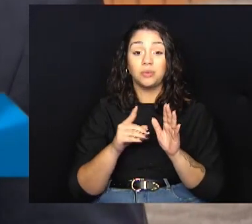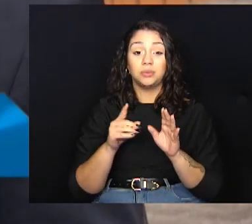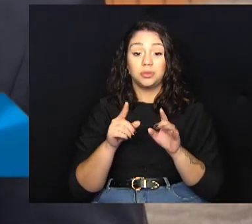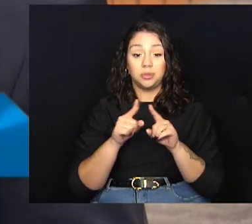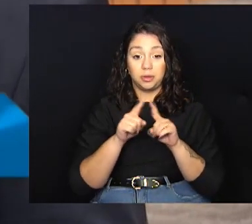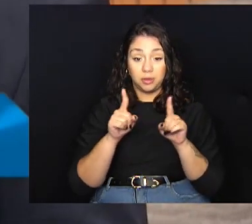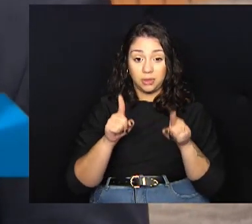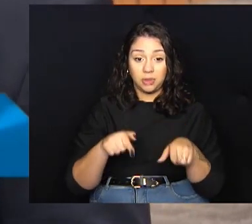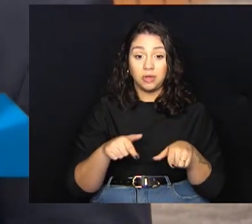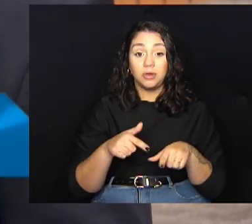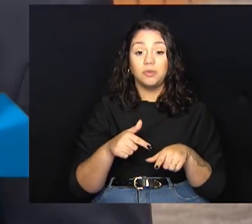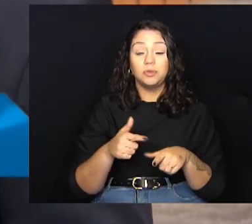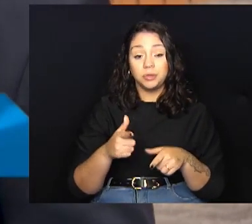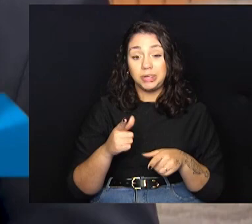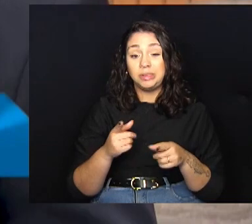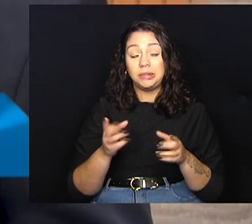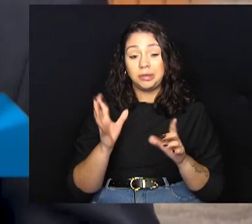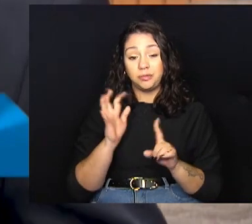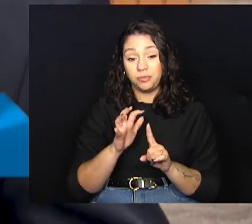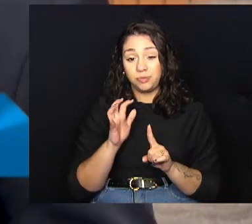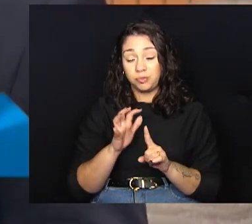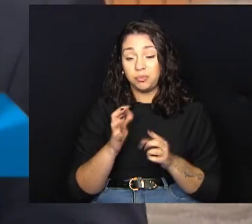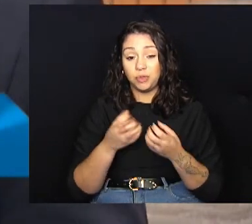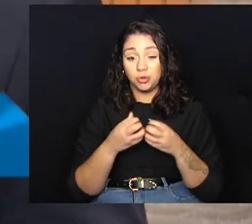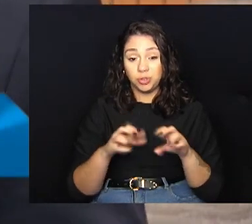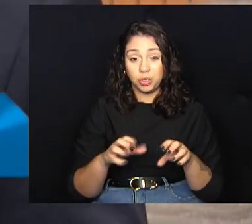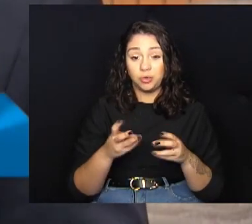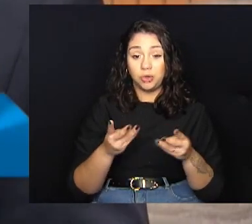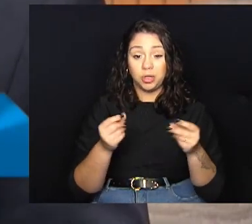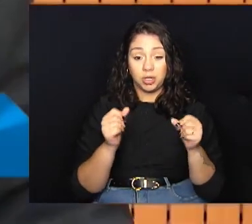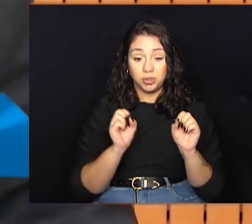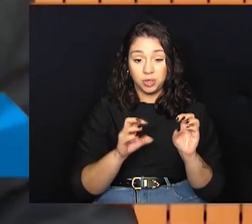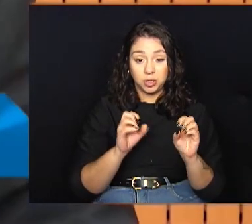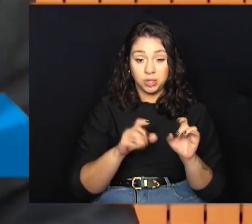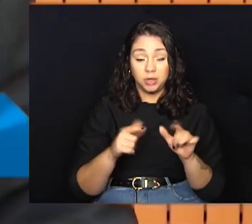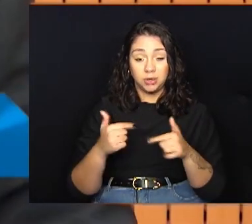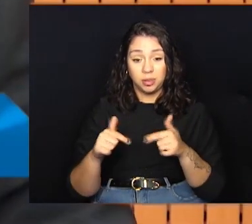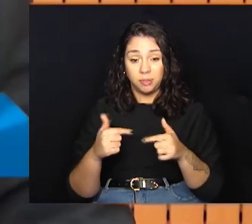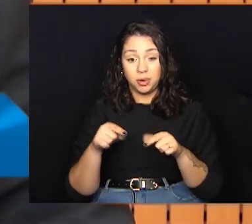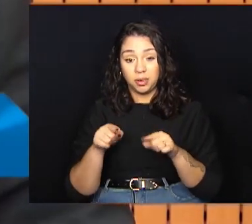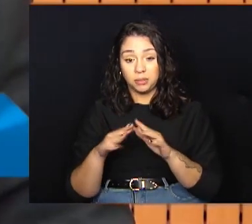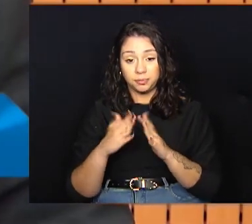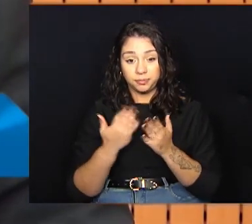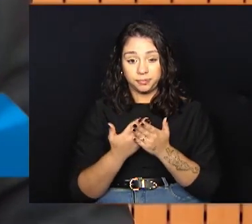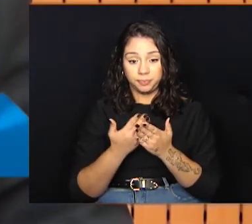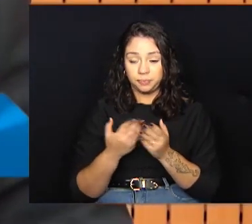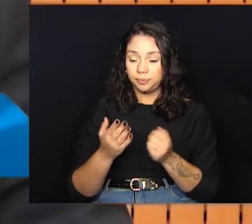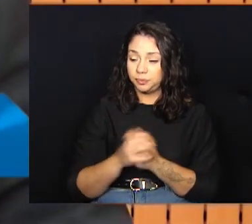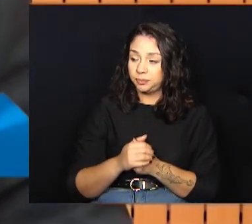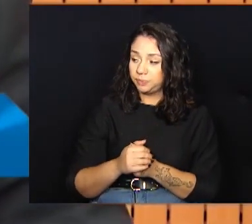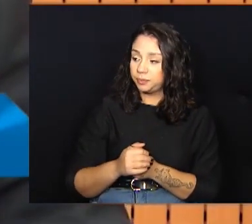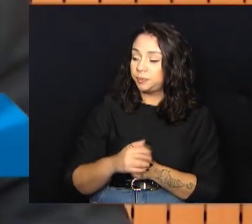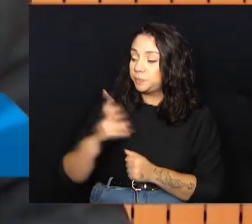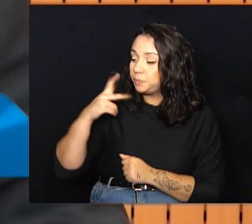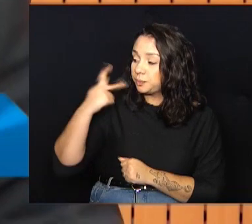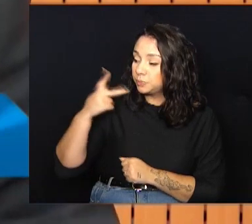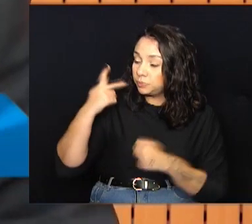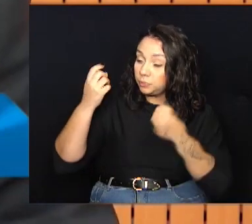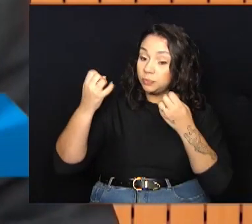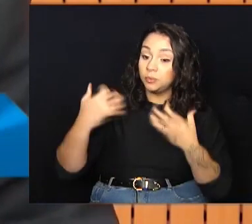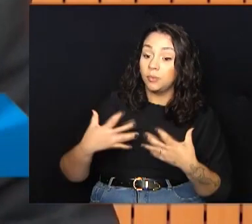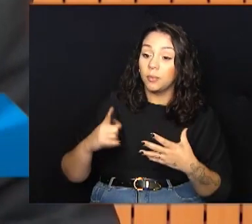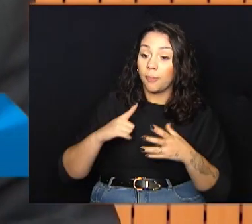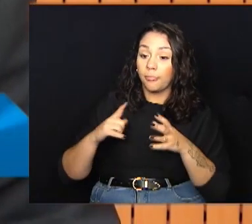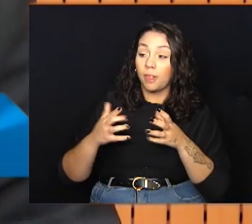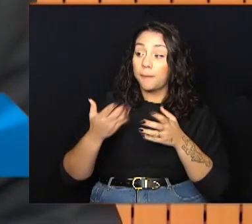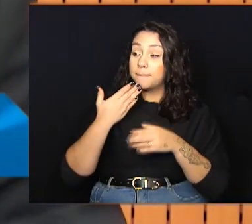compromete a qualidade do ensino a qualidade do trabalho ali na escola então o parlamentar pede que seja ampliado o